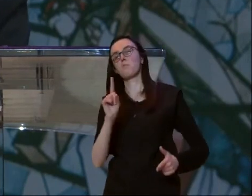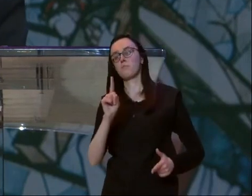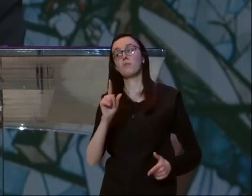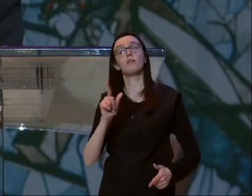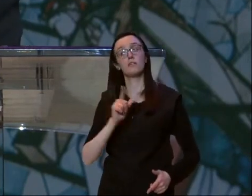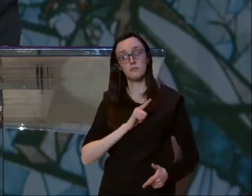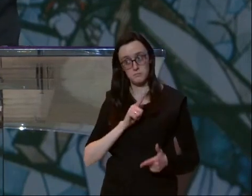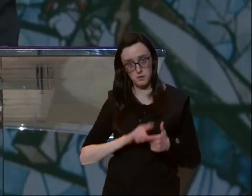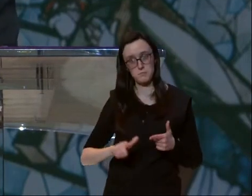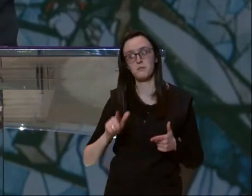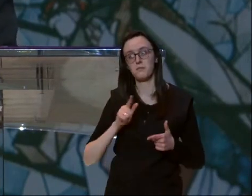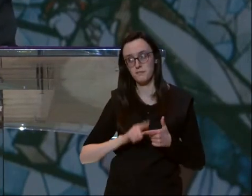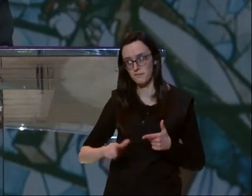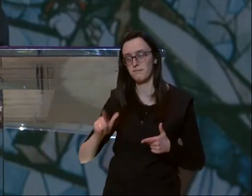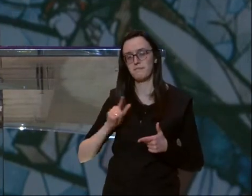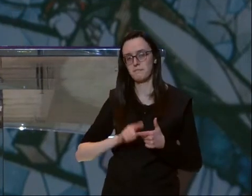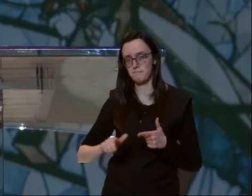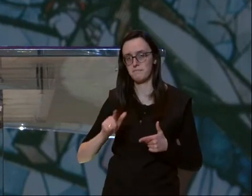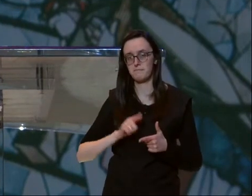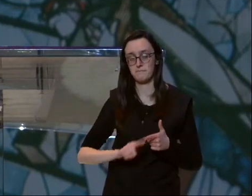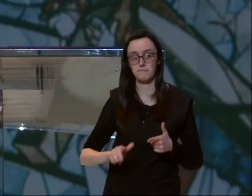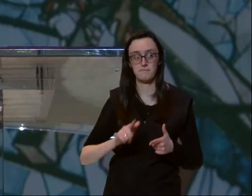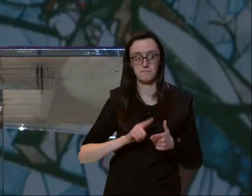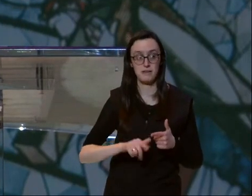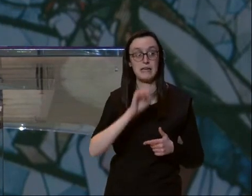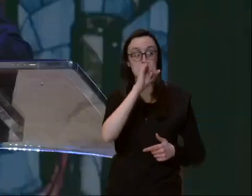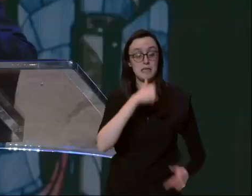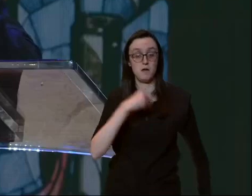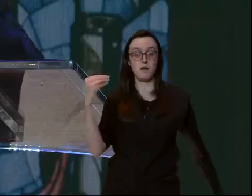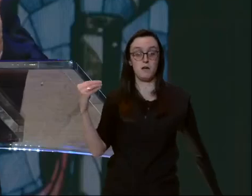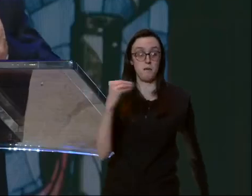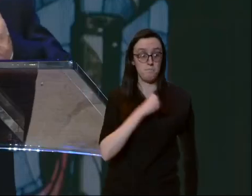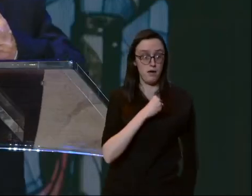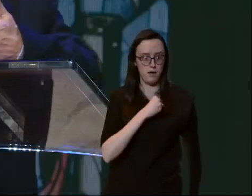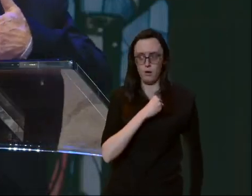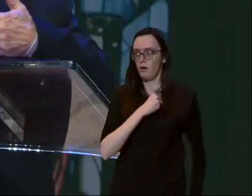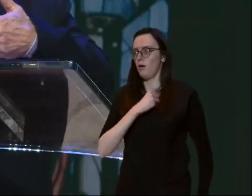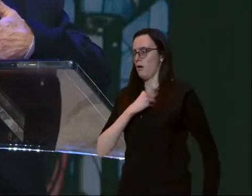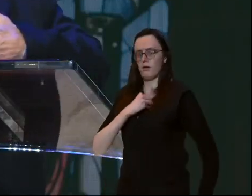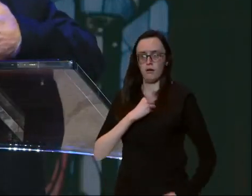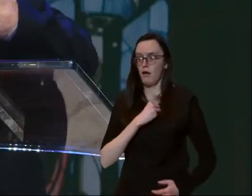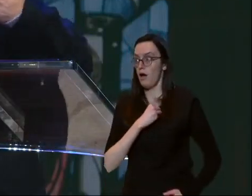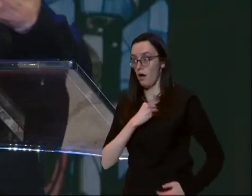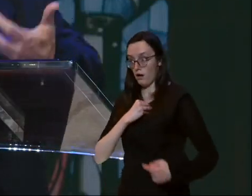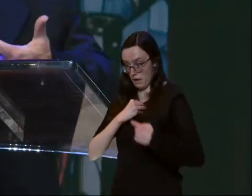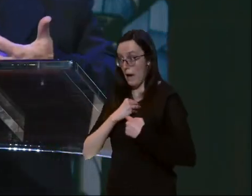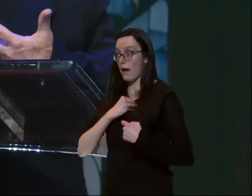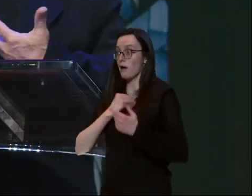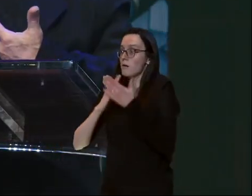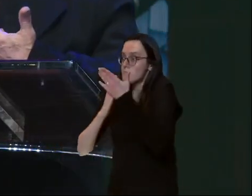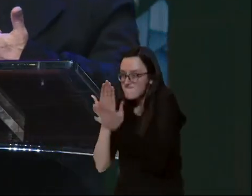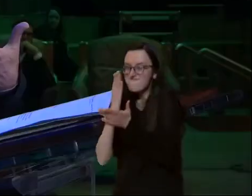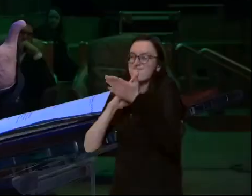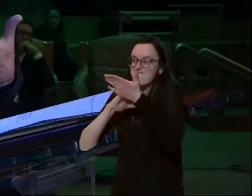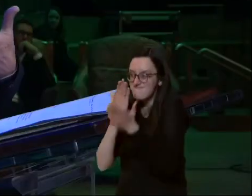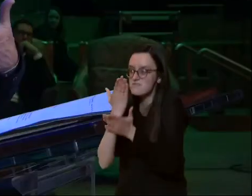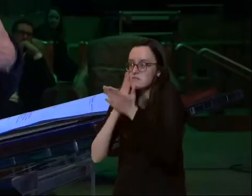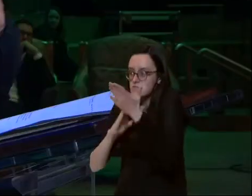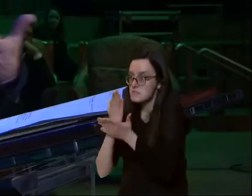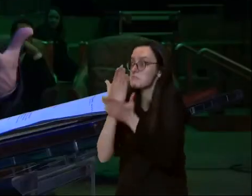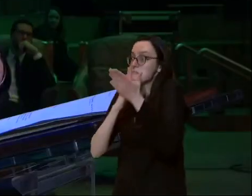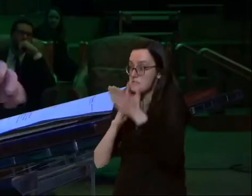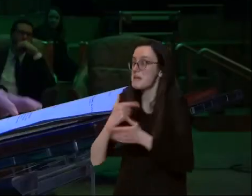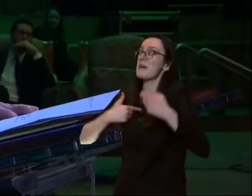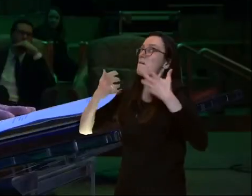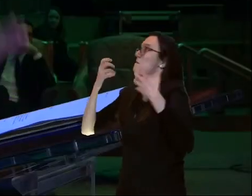tem problema. Se eu cometo um pecado e aquilo me atormenta, e aquilo me incomoda,